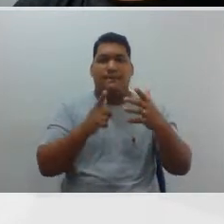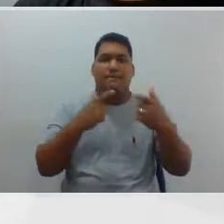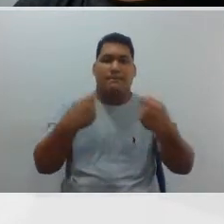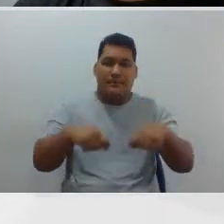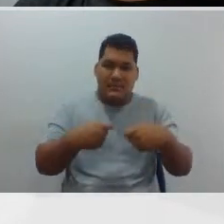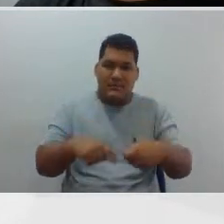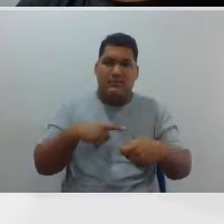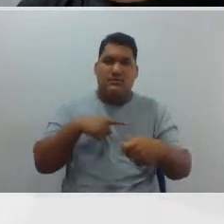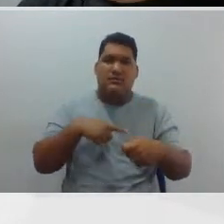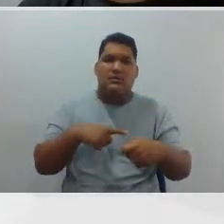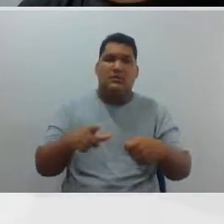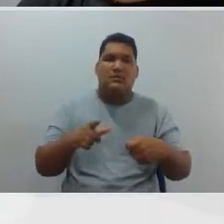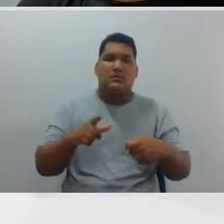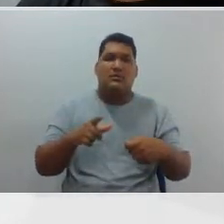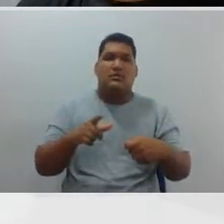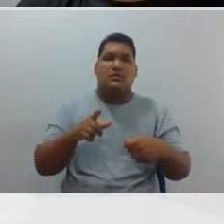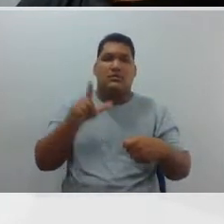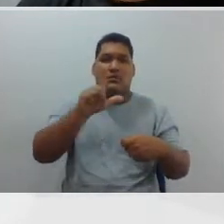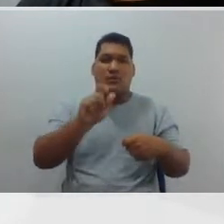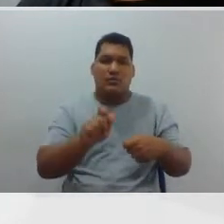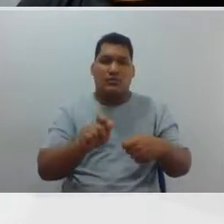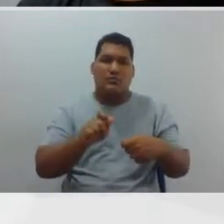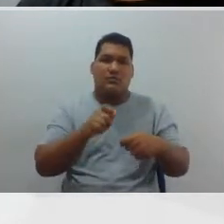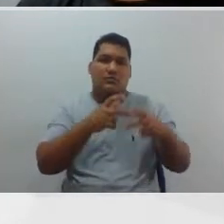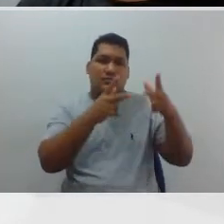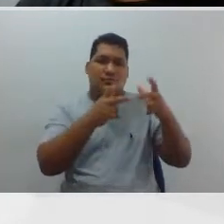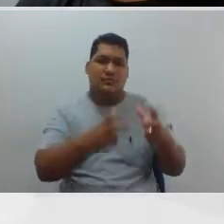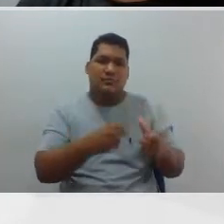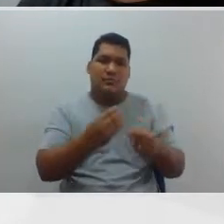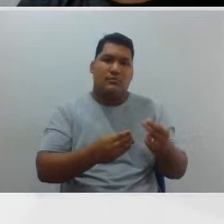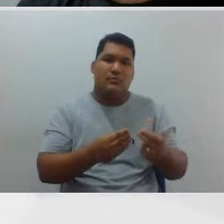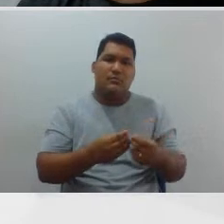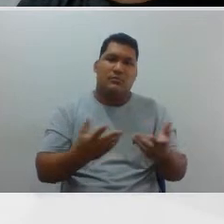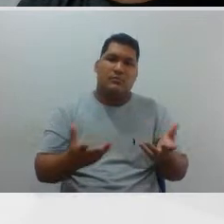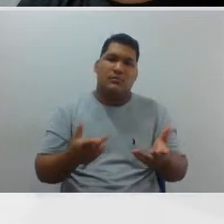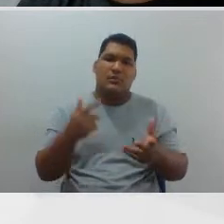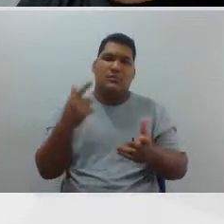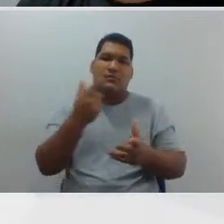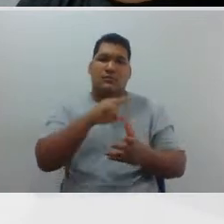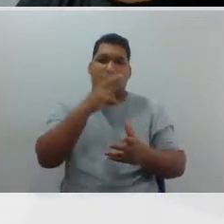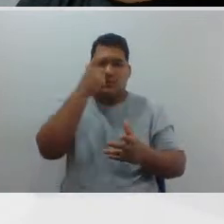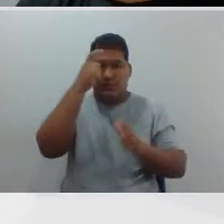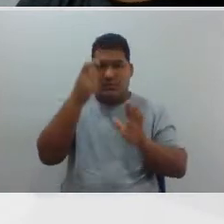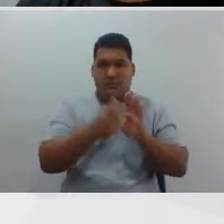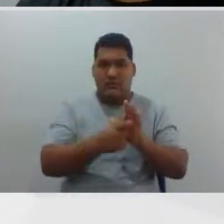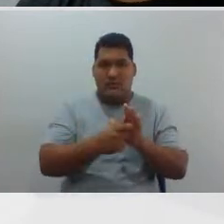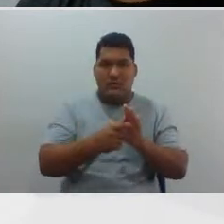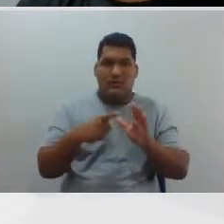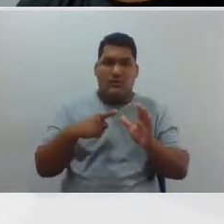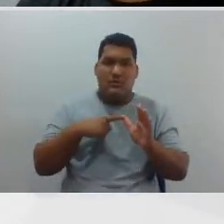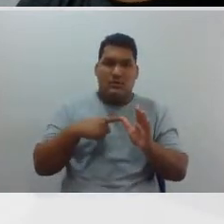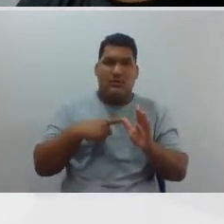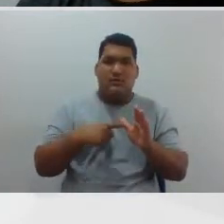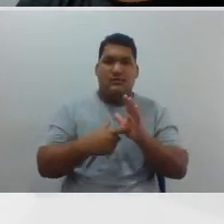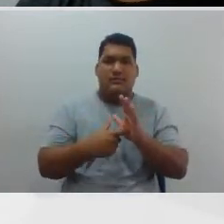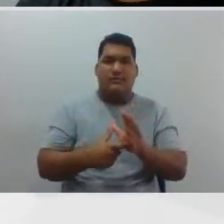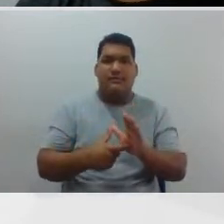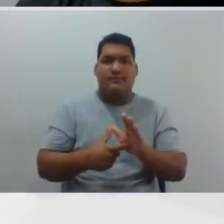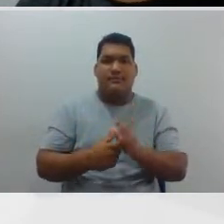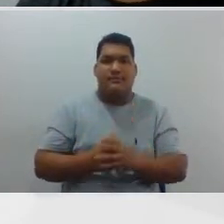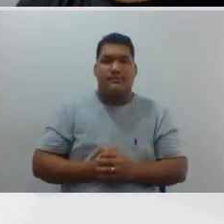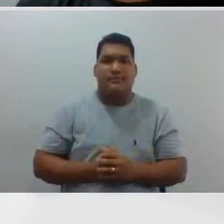tratar isso, né? Então, a inteligência artificial está muito bem nesse